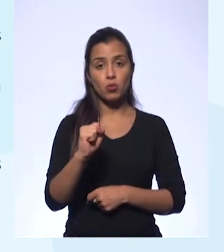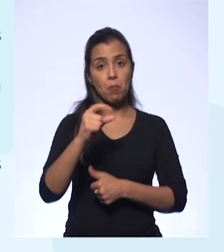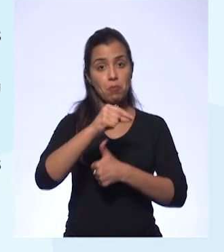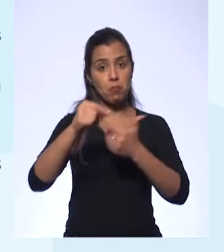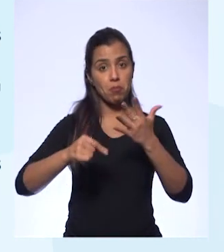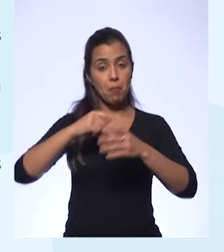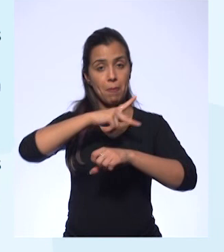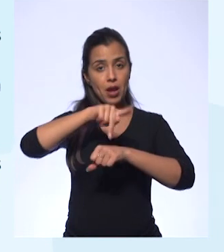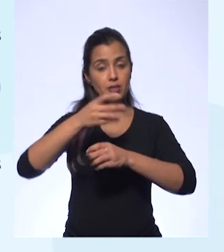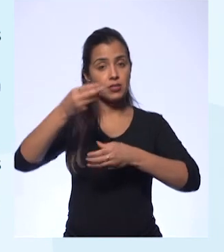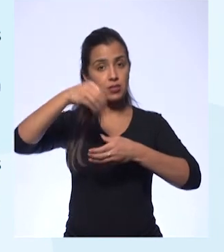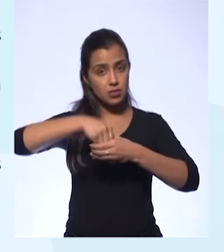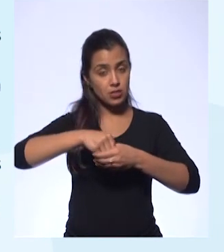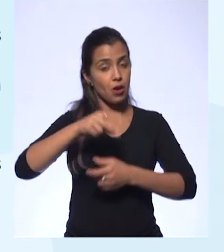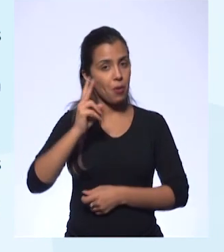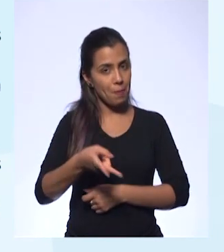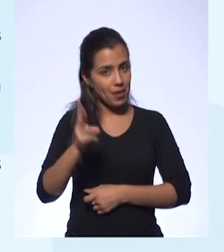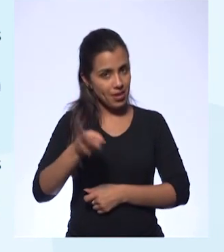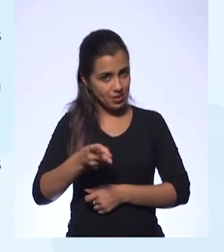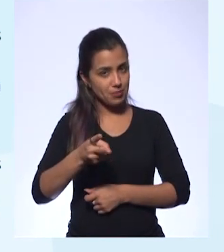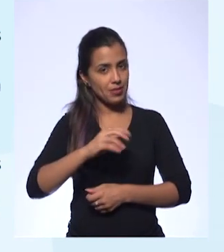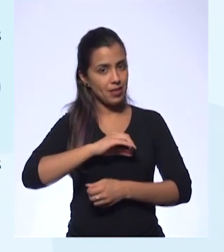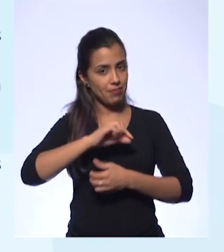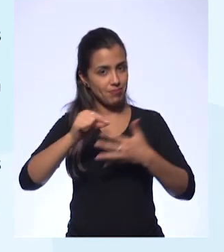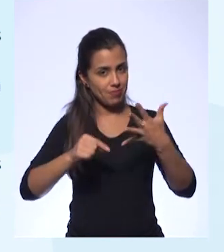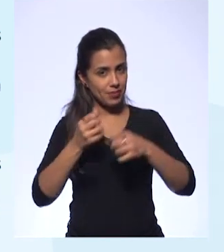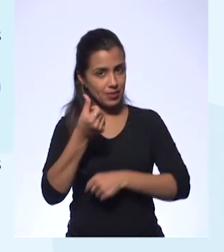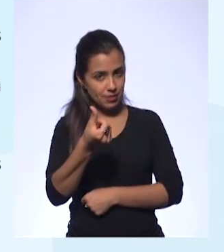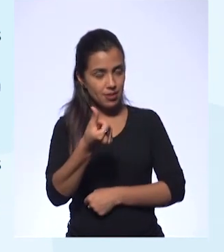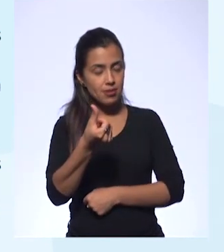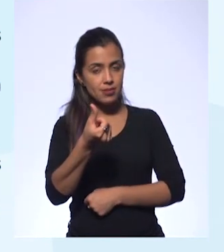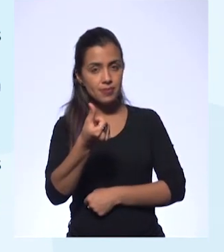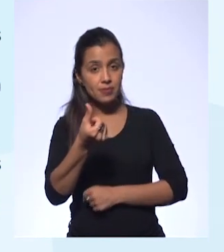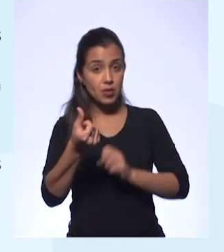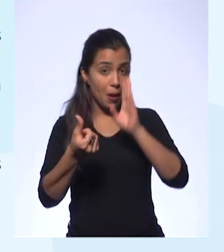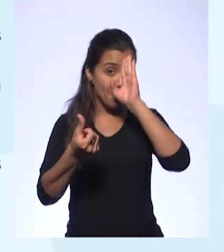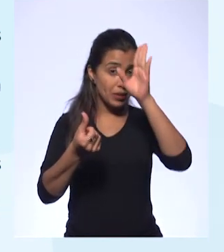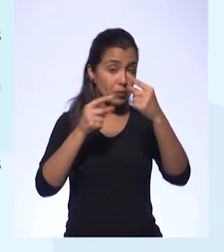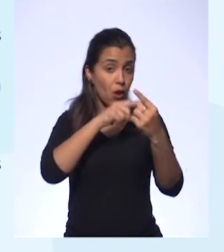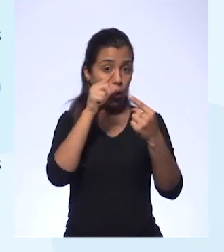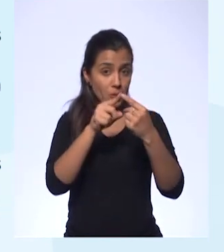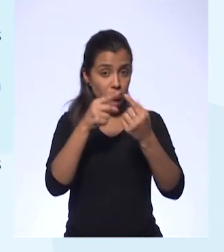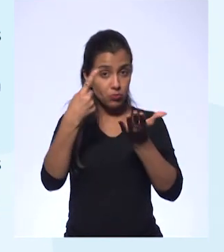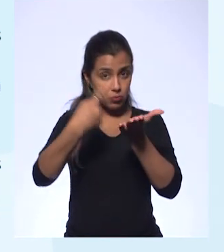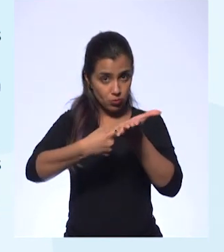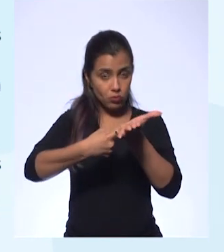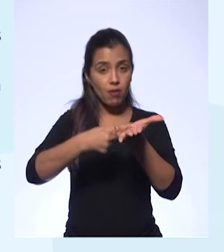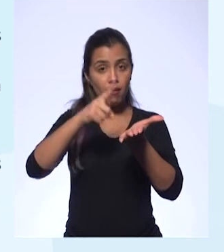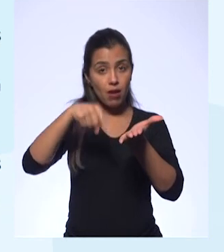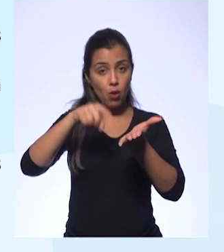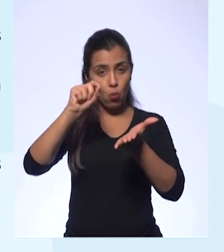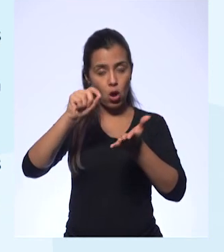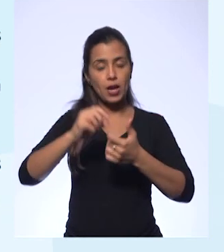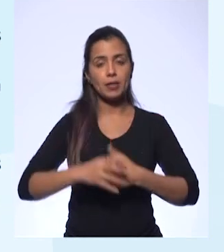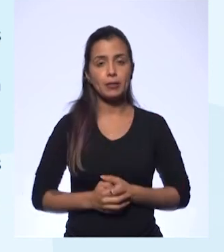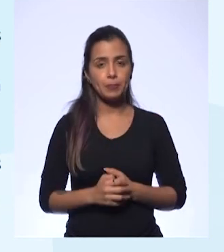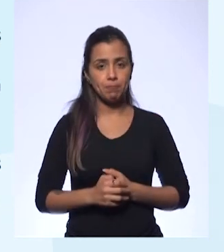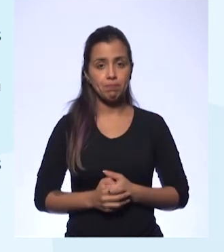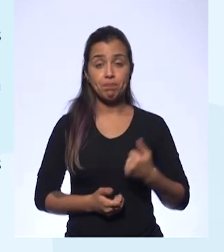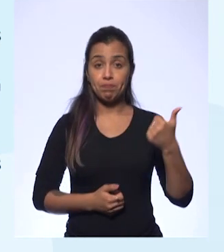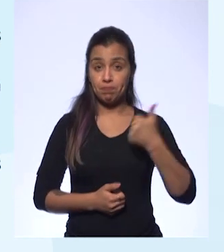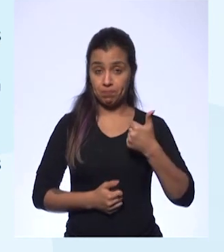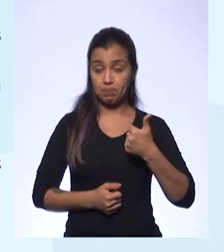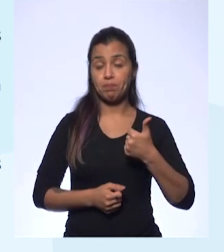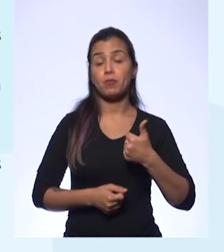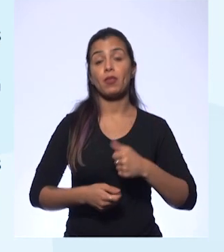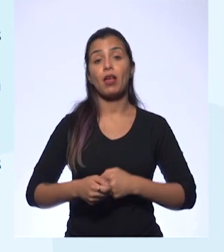os mesmos aí do Tratado de Roma, os 6 países. Os principais objetivos do Tratado do Euratom são promover a